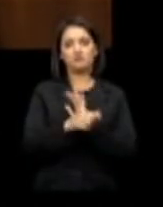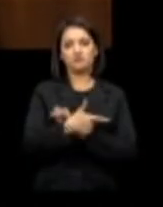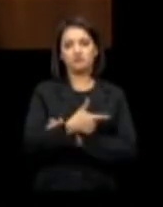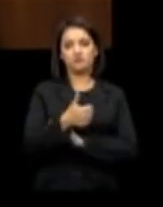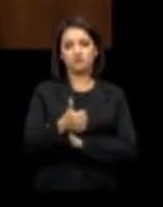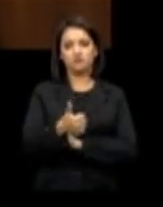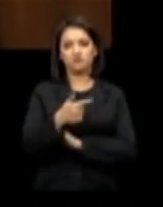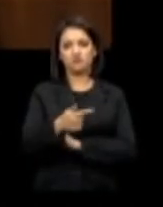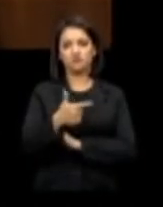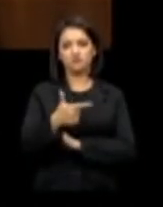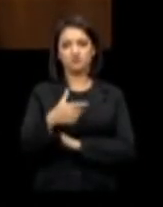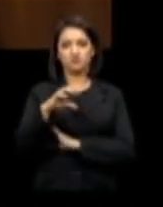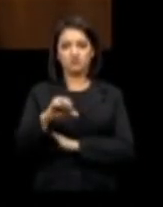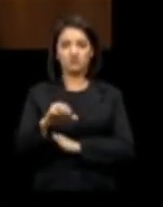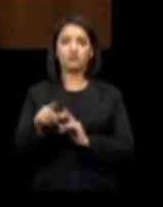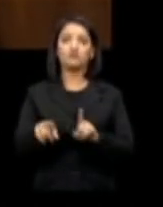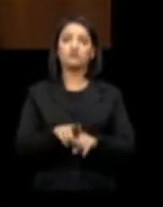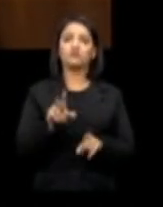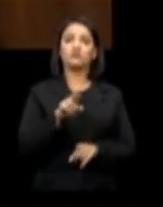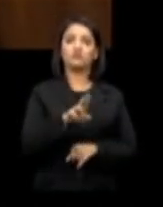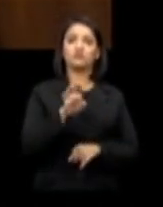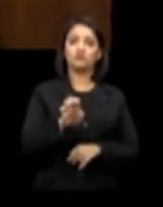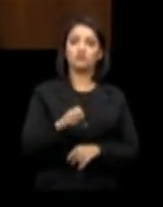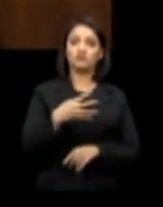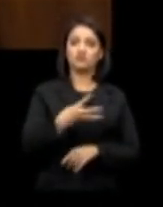21.729 e no julgamento do RE